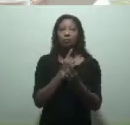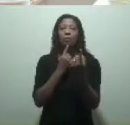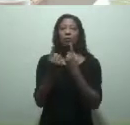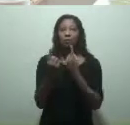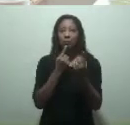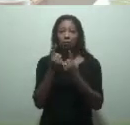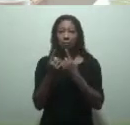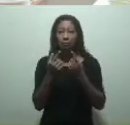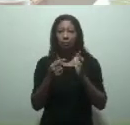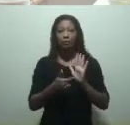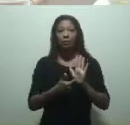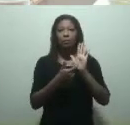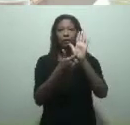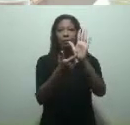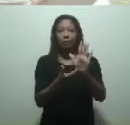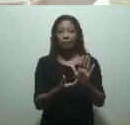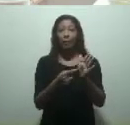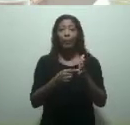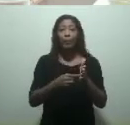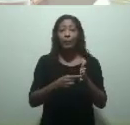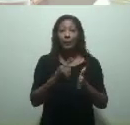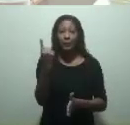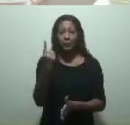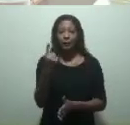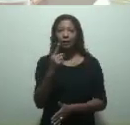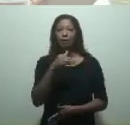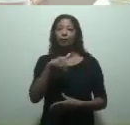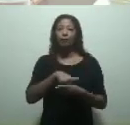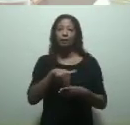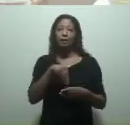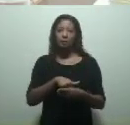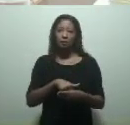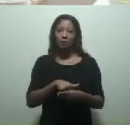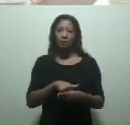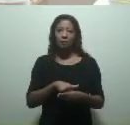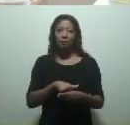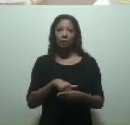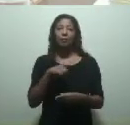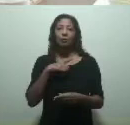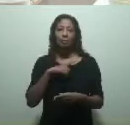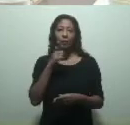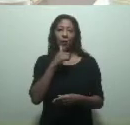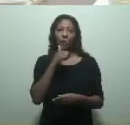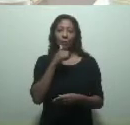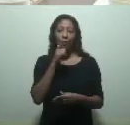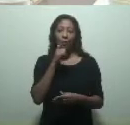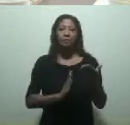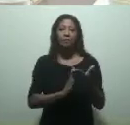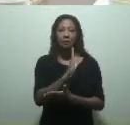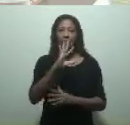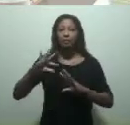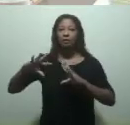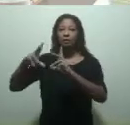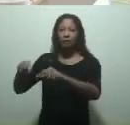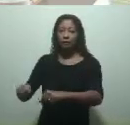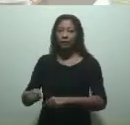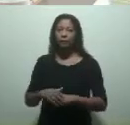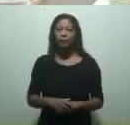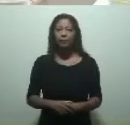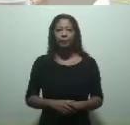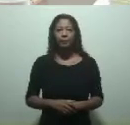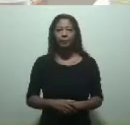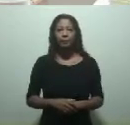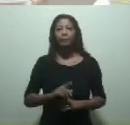projeto apresentado foi colocado em primeira votação, o qual foi aprovado por unanimidade dos presentes. Em seguida,